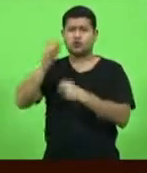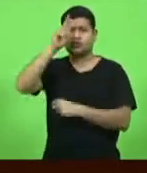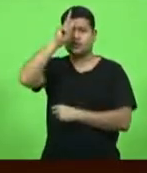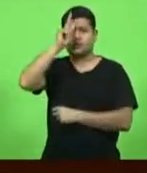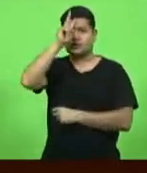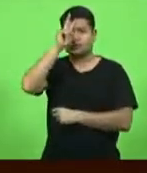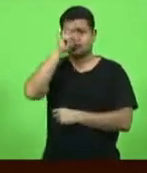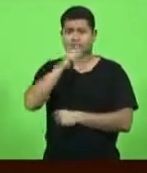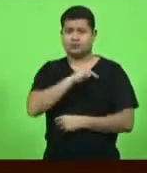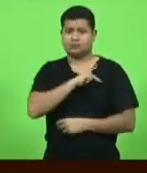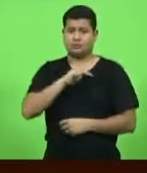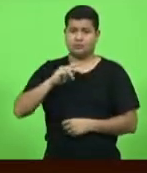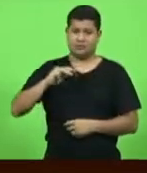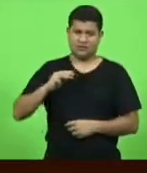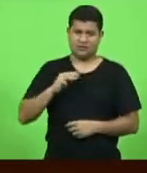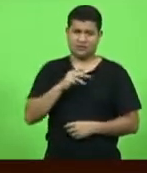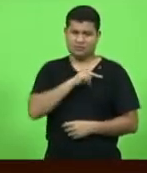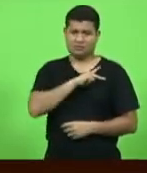Catarina